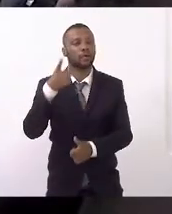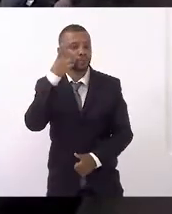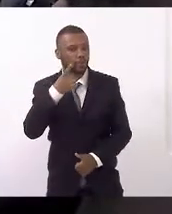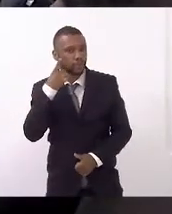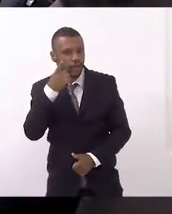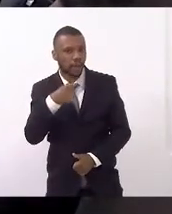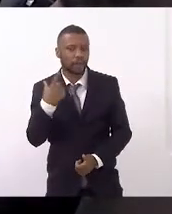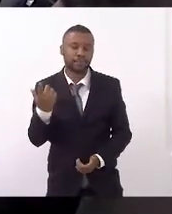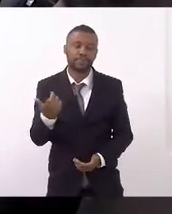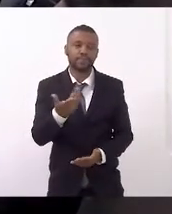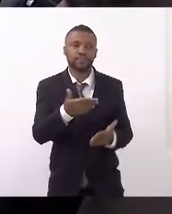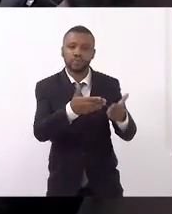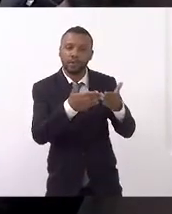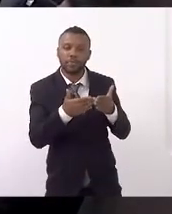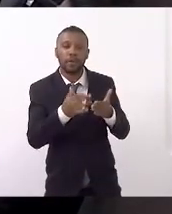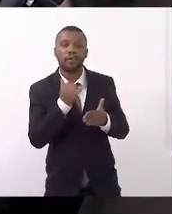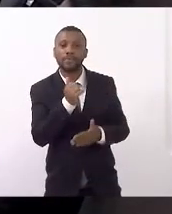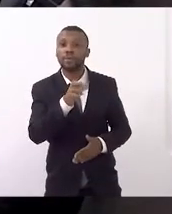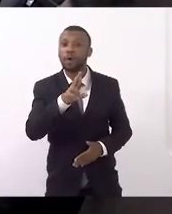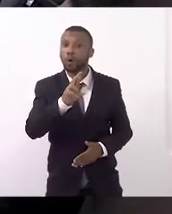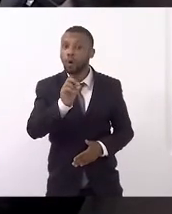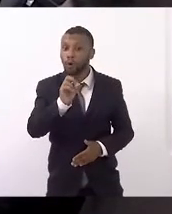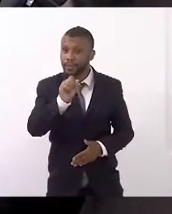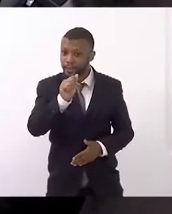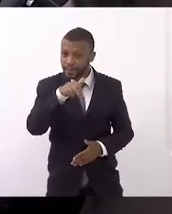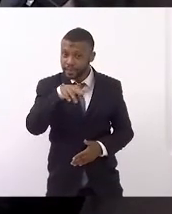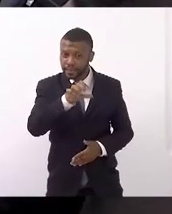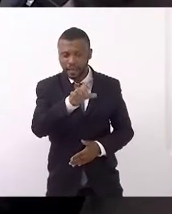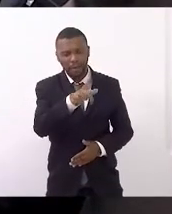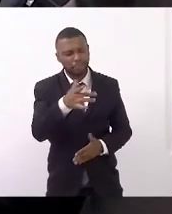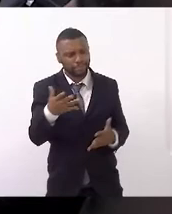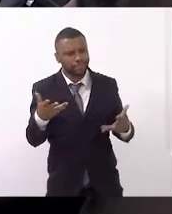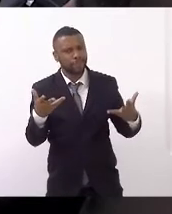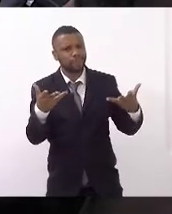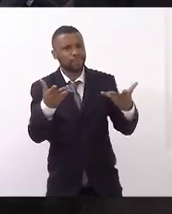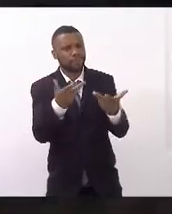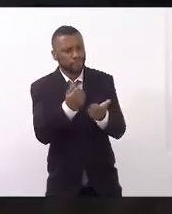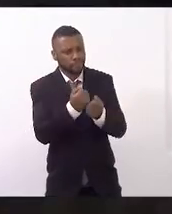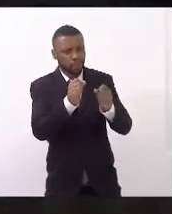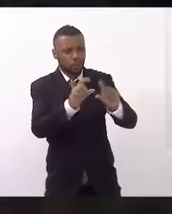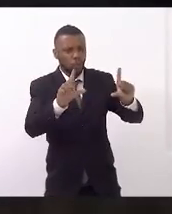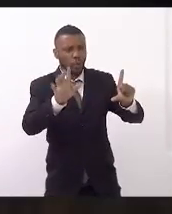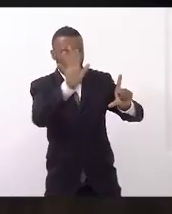Ô, Rosane, esse seu fundo aí é internacional, hein?